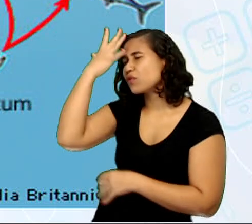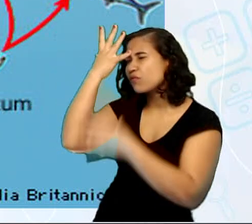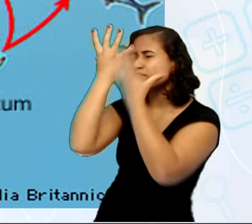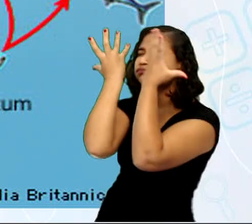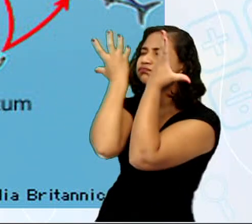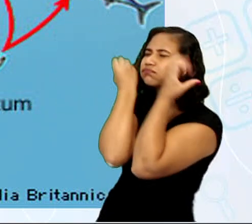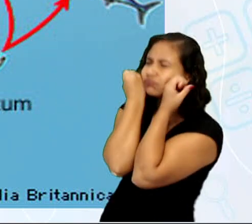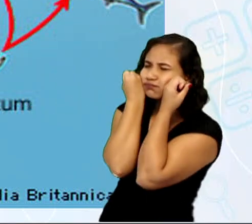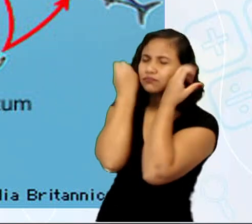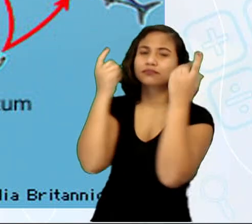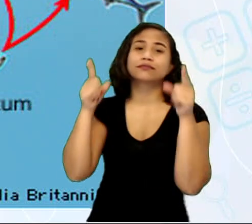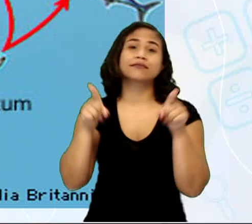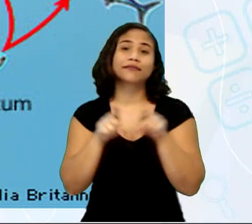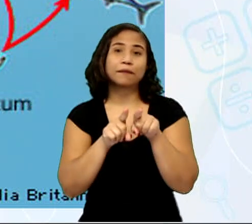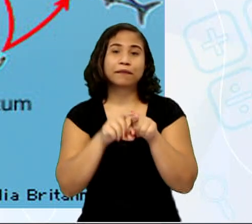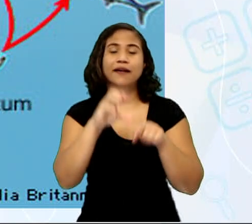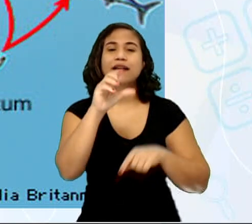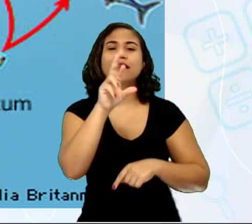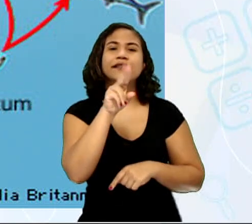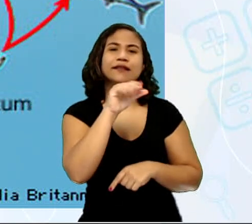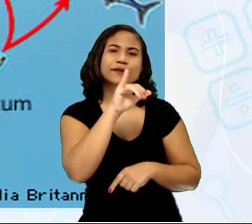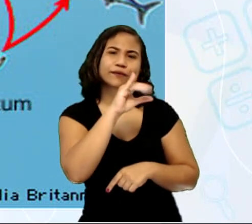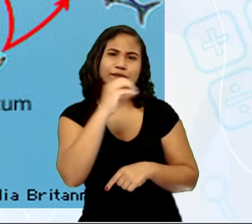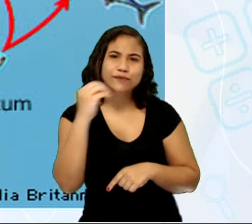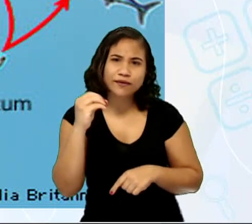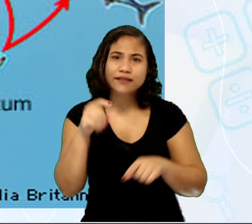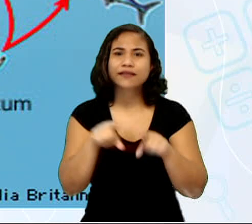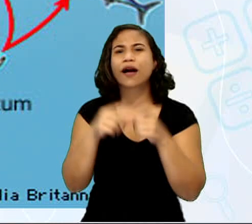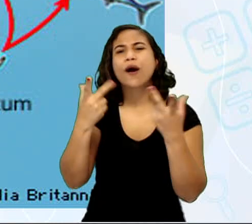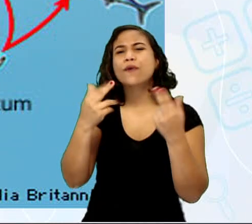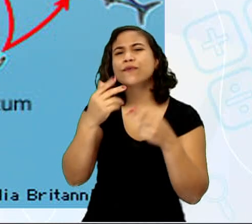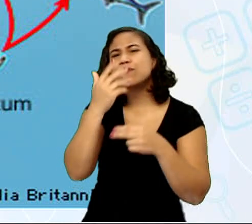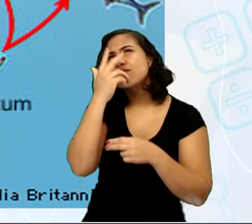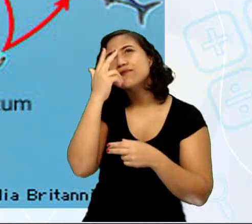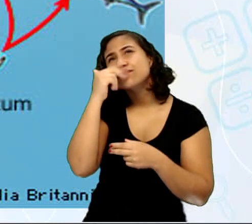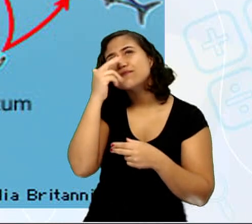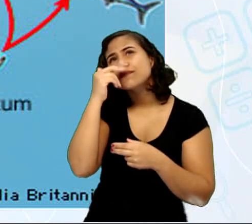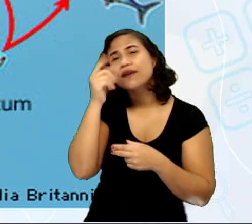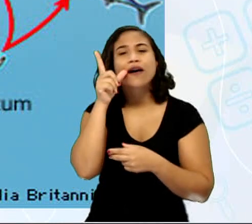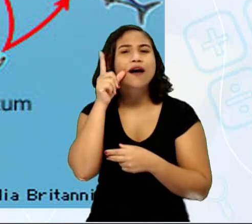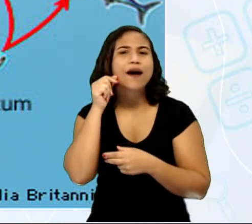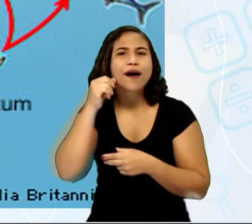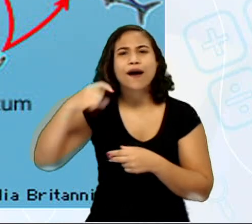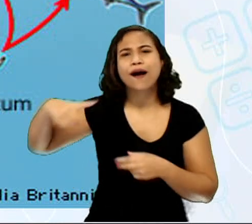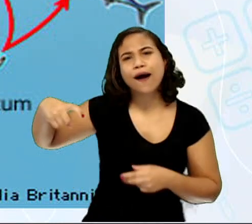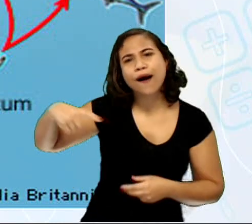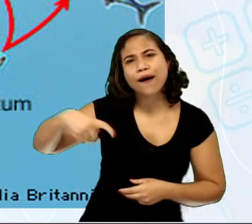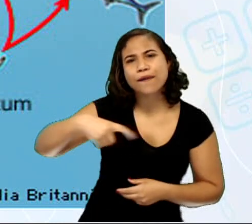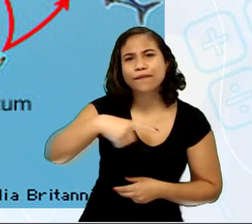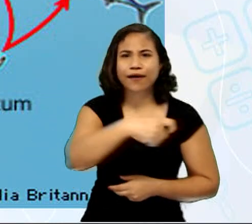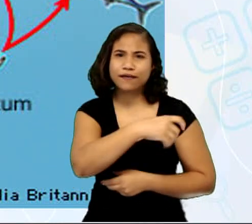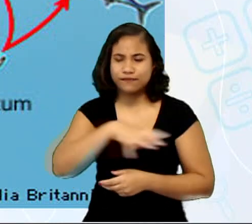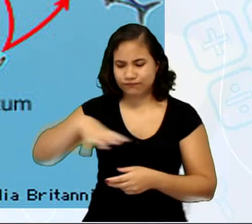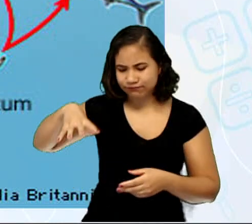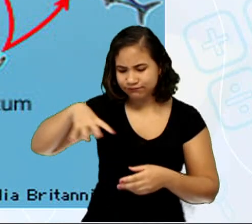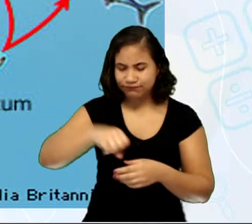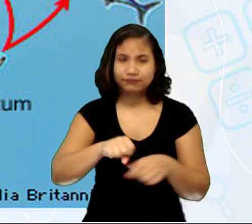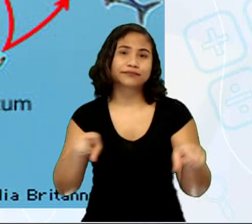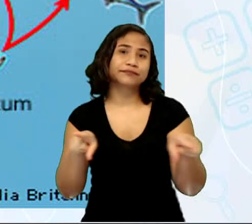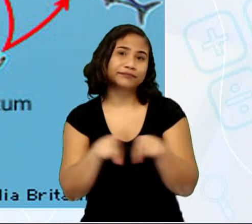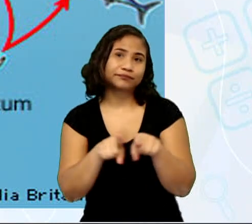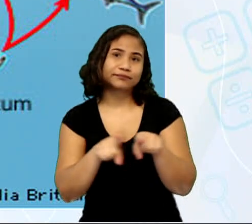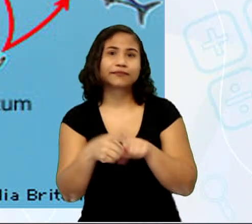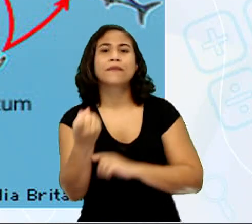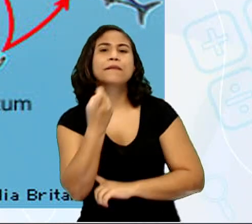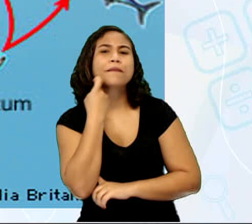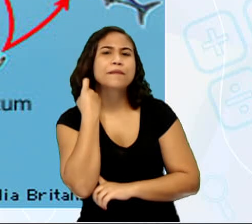os crios, que são criaturas semelhantes ao camarão, que se alimentam dessas células unicelulares. Os peixes